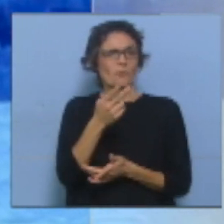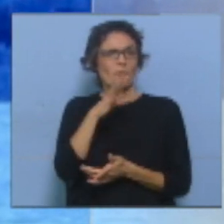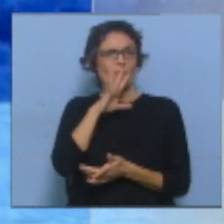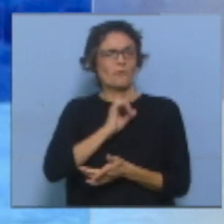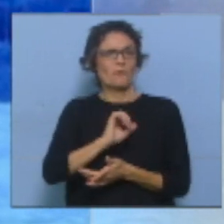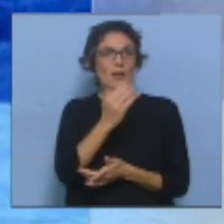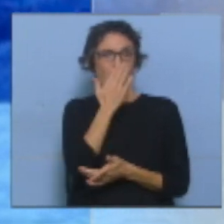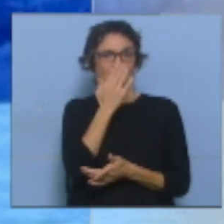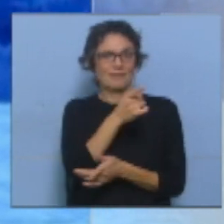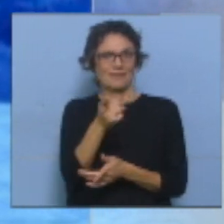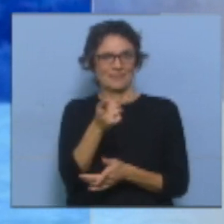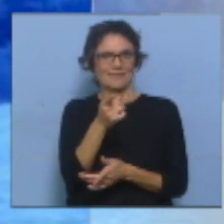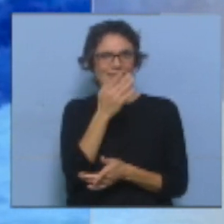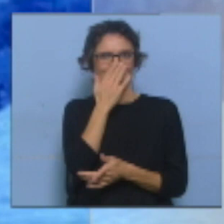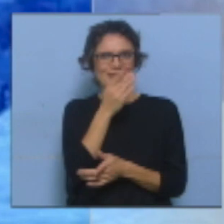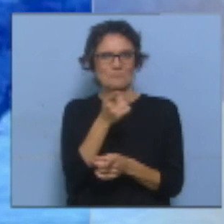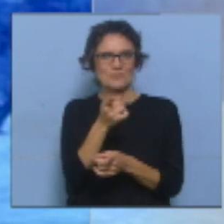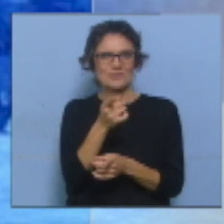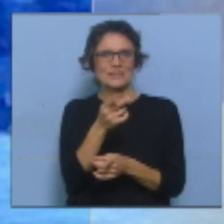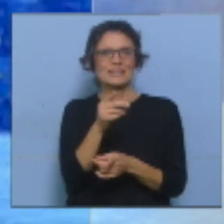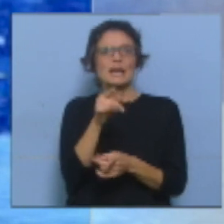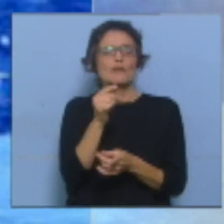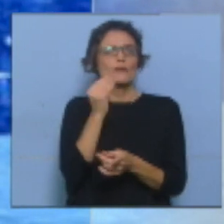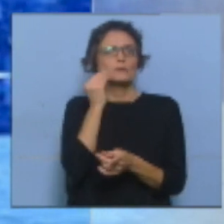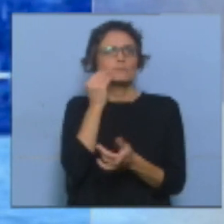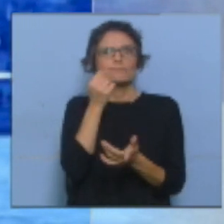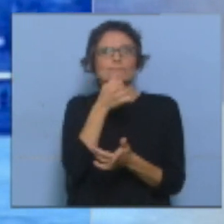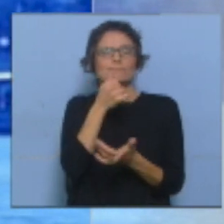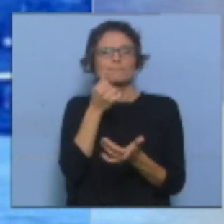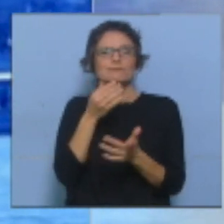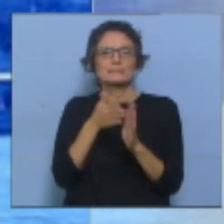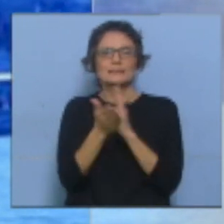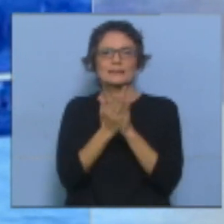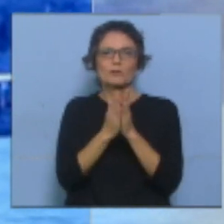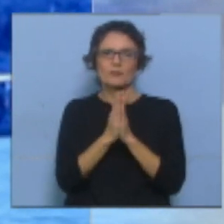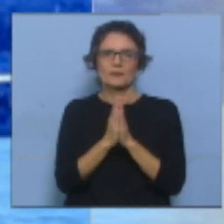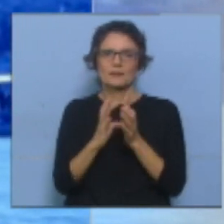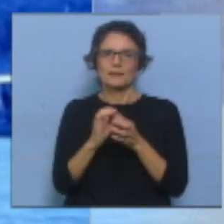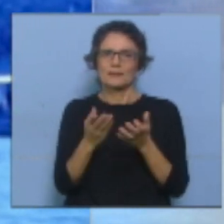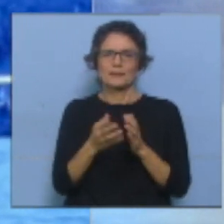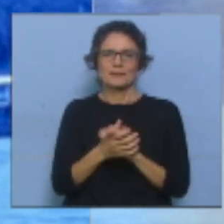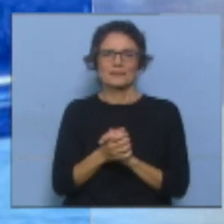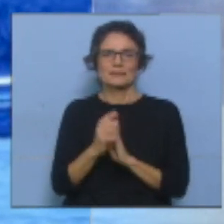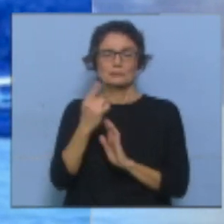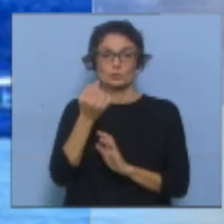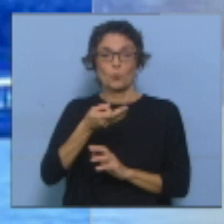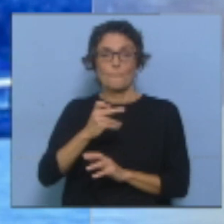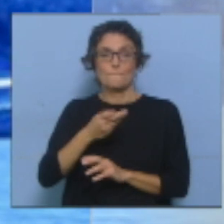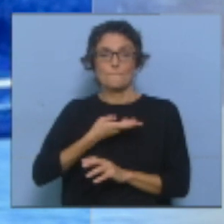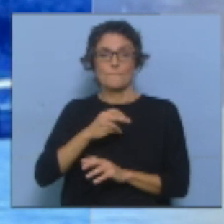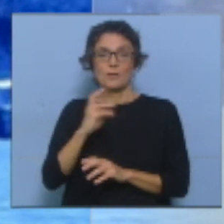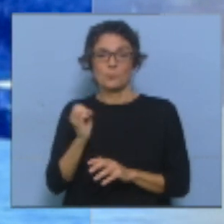De que forma é que surgiu essa ideia de irem para o seminário? Pedro foi o primeiro, não é? Fui o primeiro, é verdade. Sobretudo quando era mais